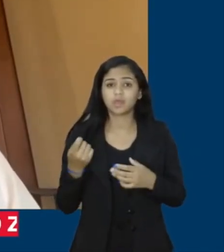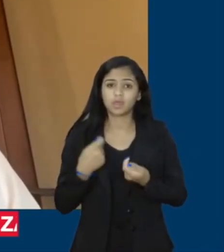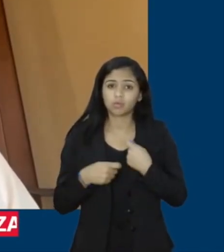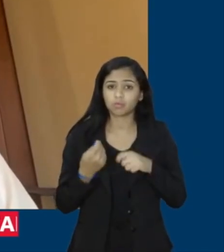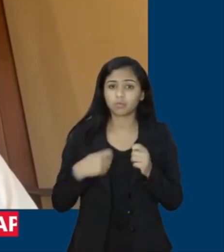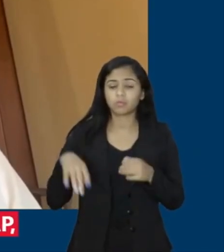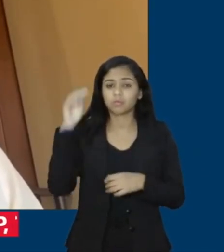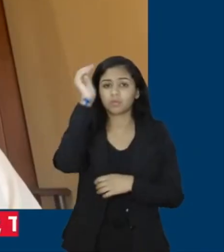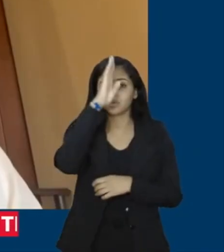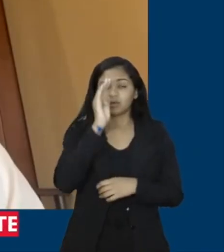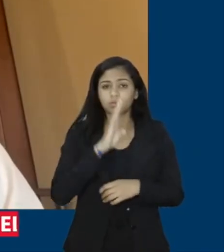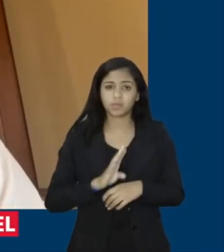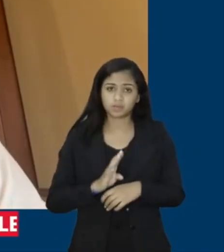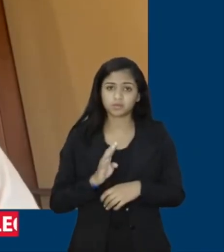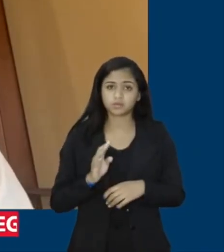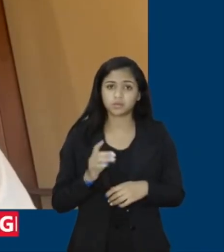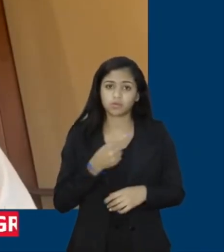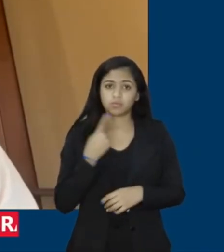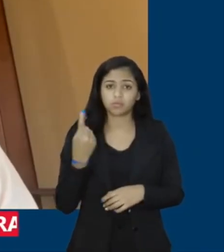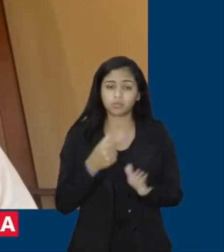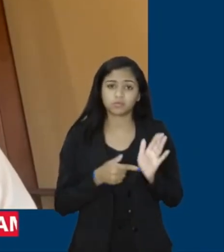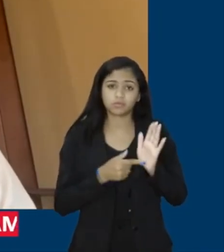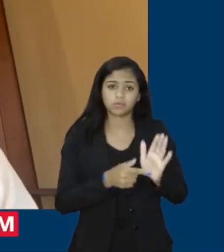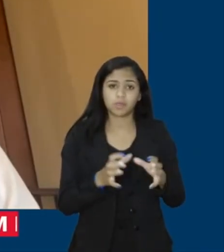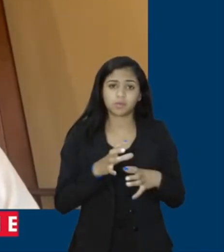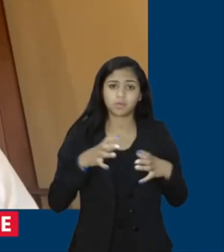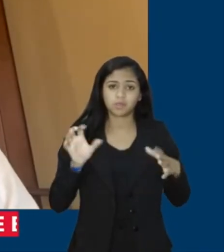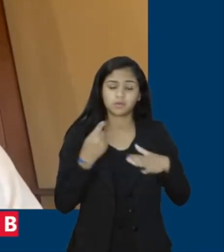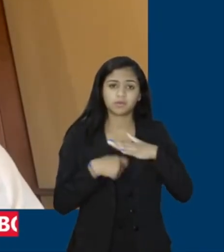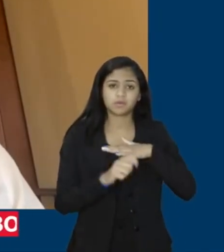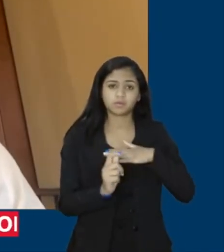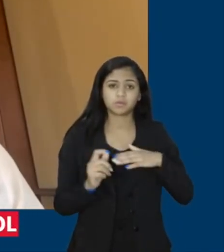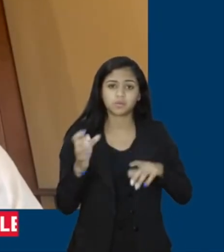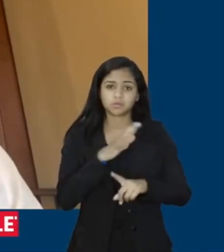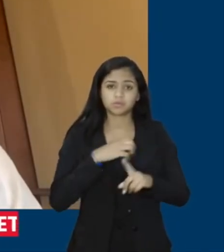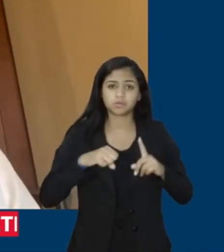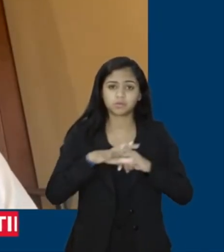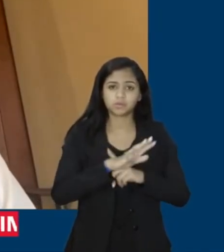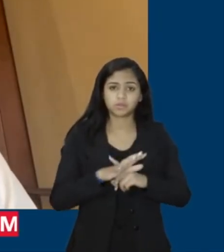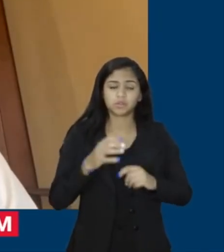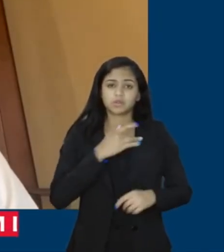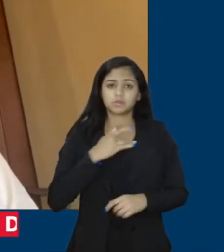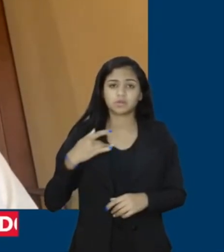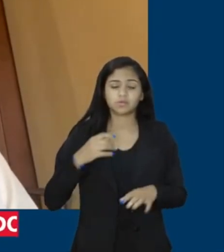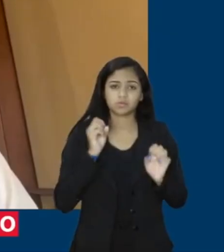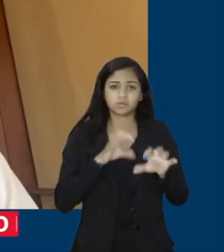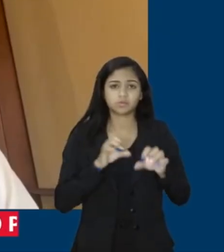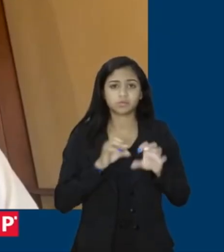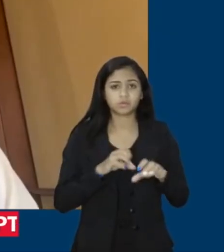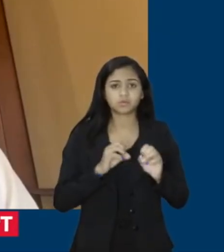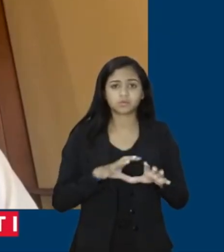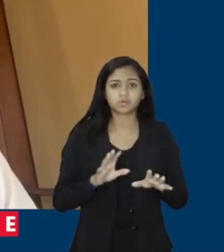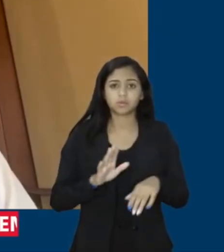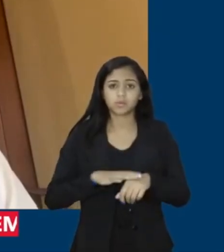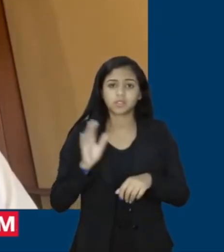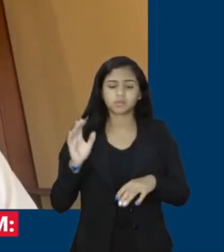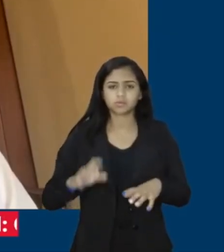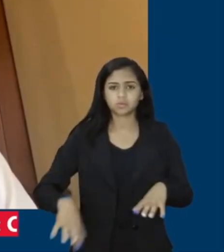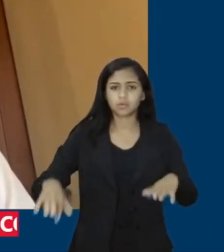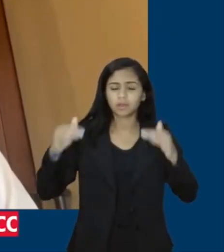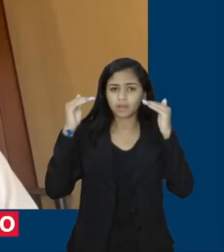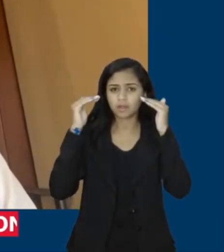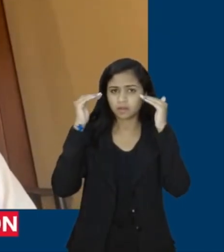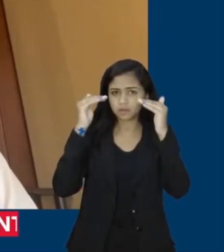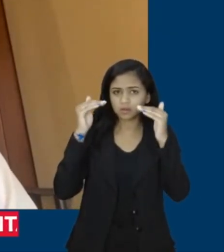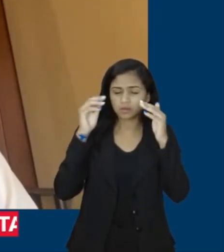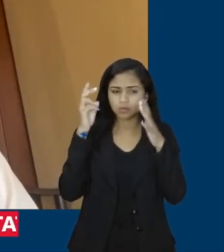do país, mostrando que a gente vai continuar ampliando investimentos sociais, na saúde, na educação, mas com